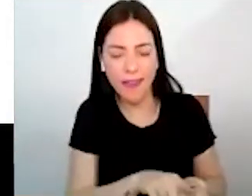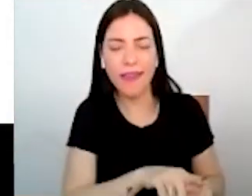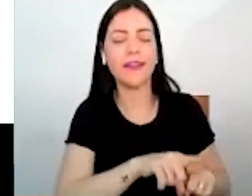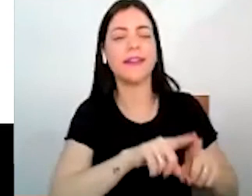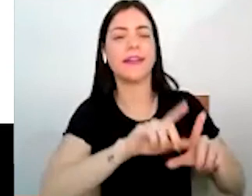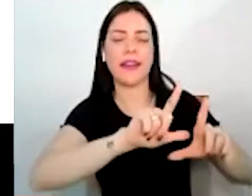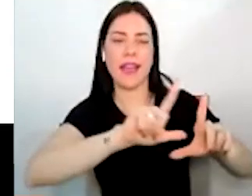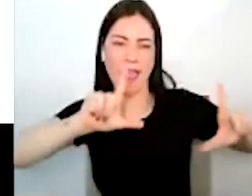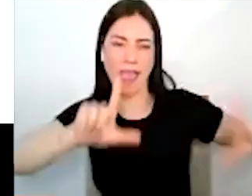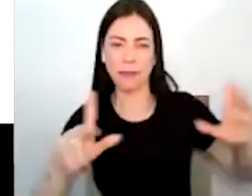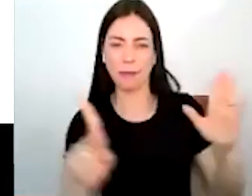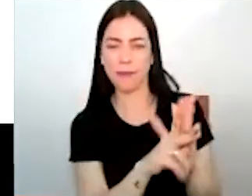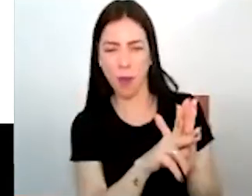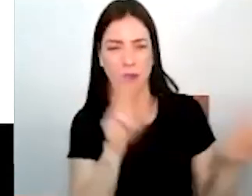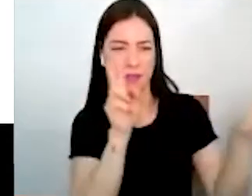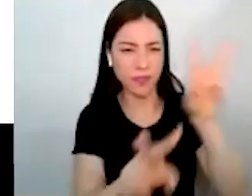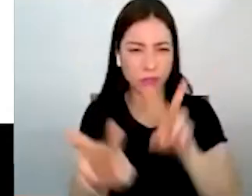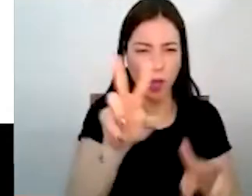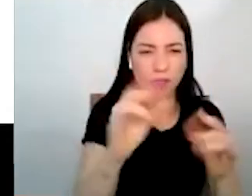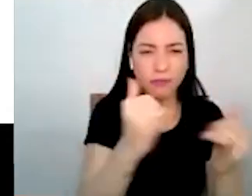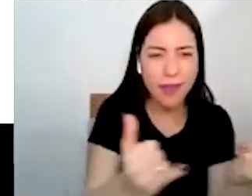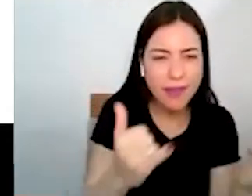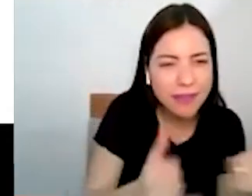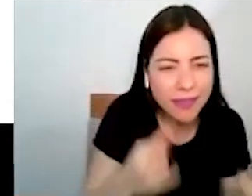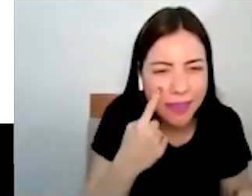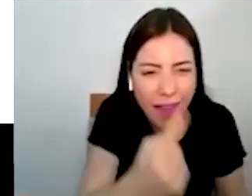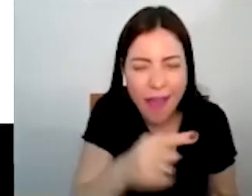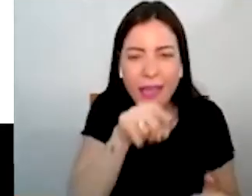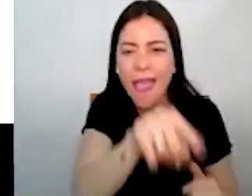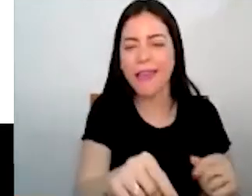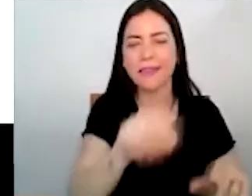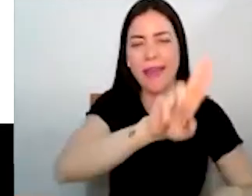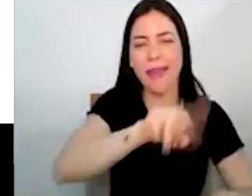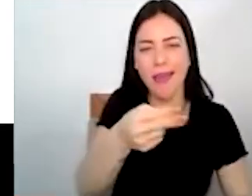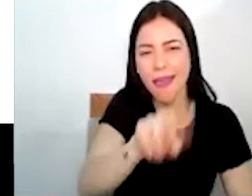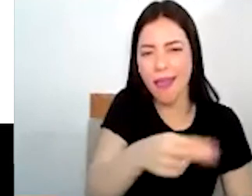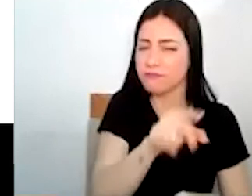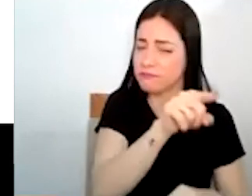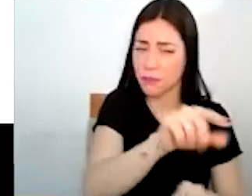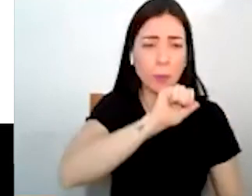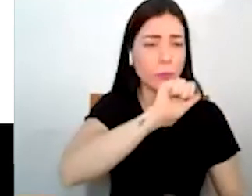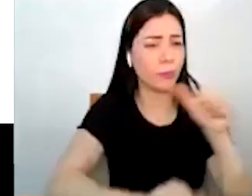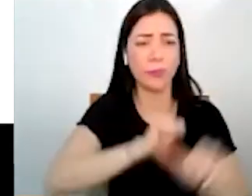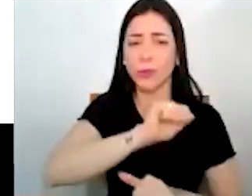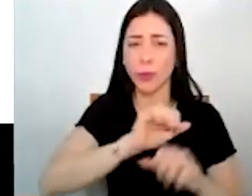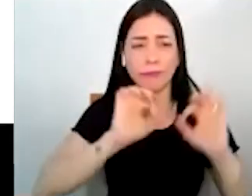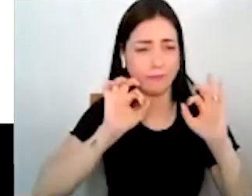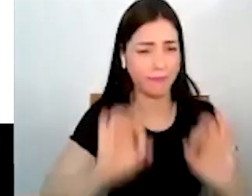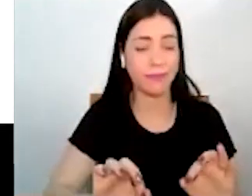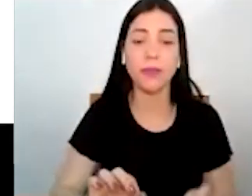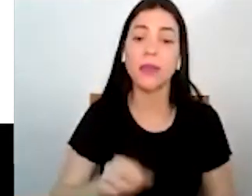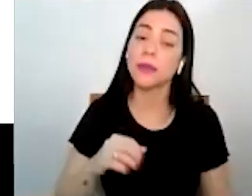que são visões muito próximas dessa obra específica, que foi essa obra que mudou tudo. E eu